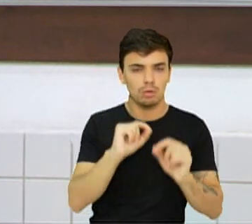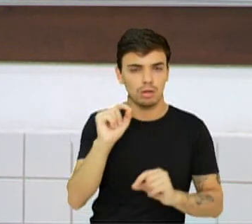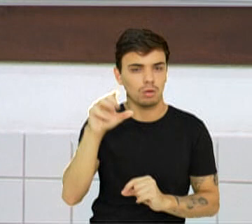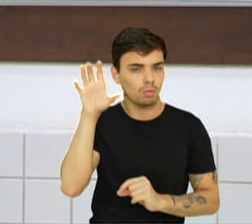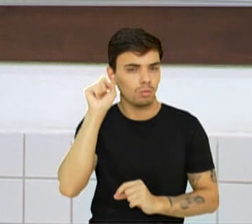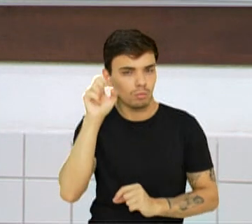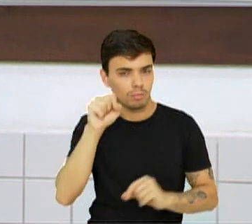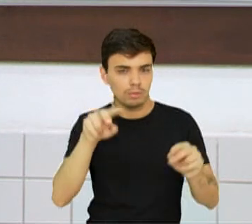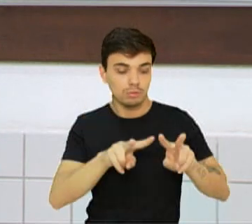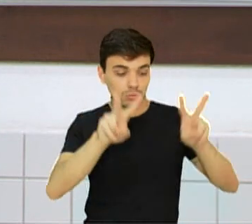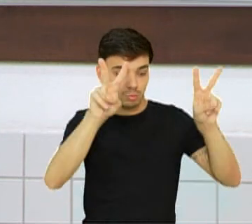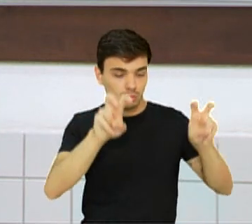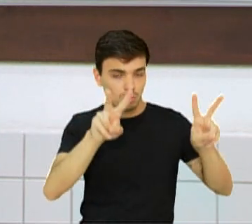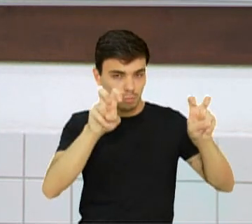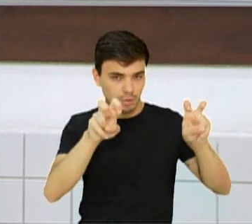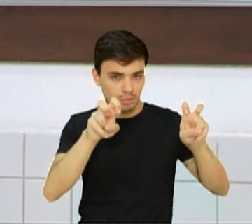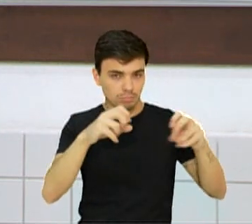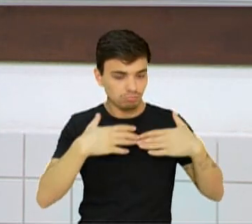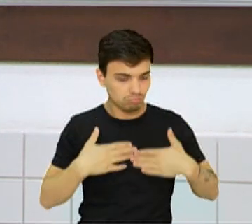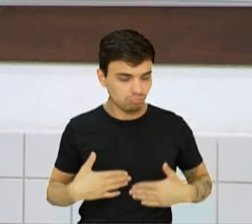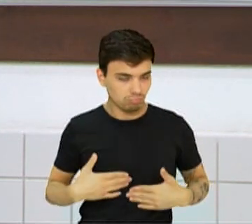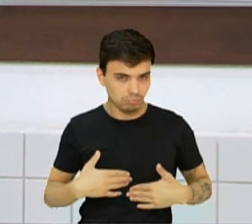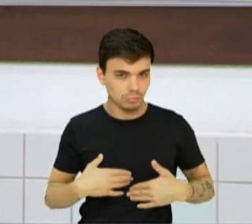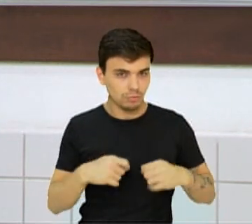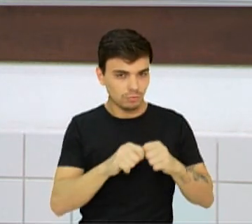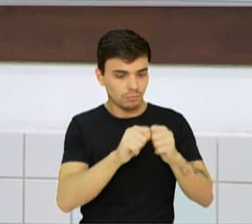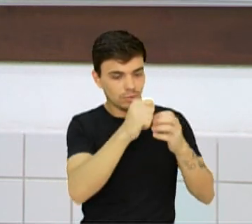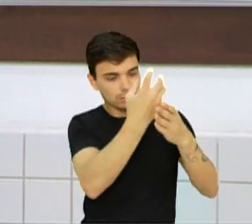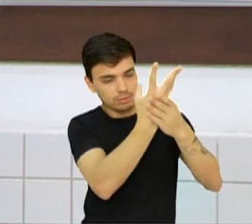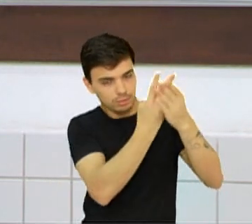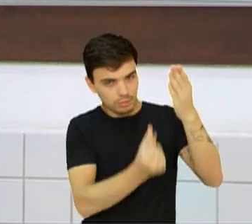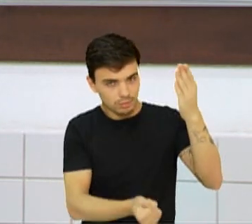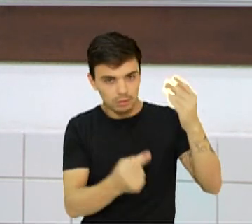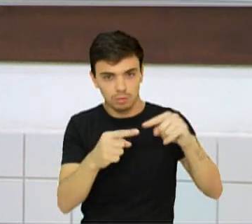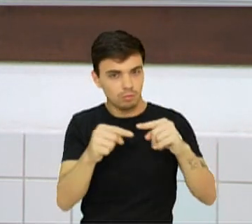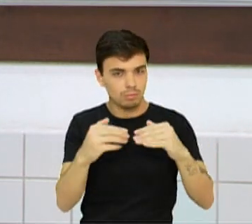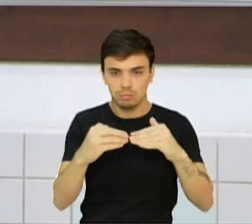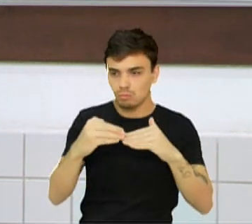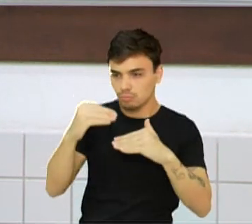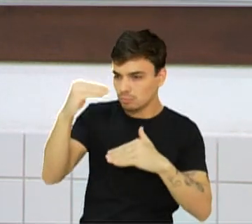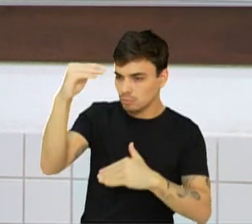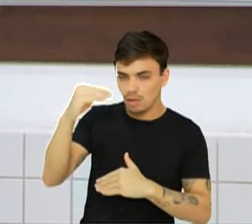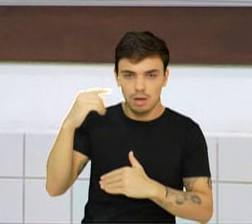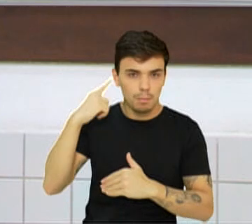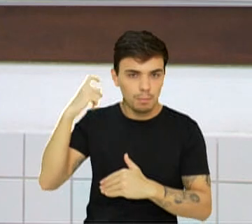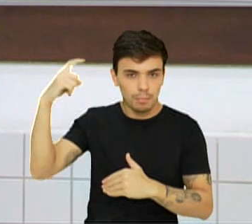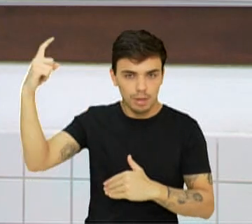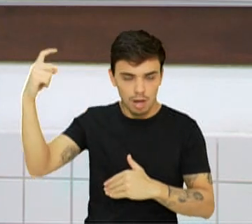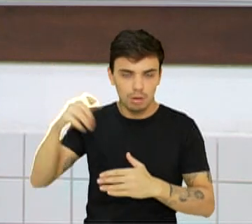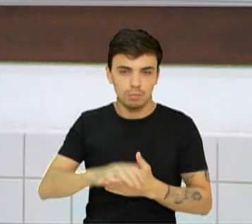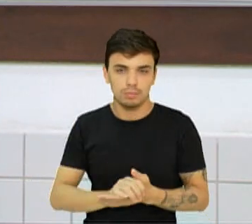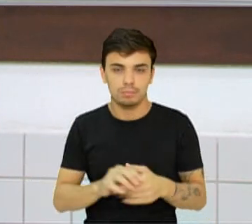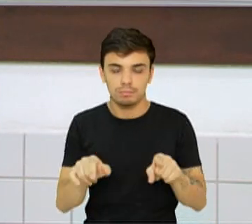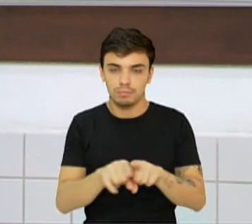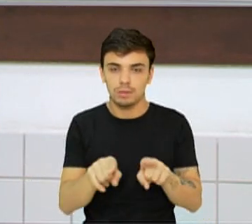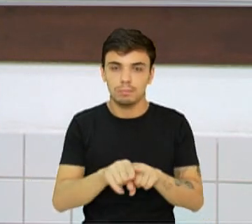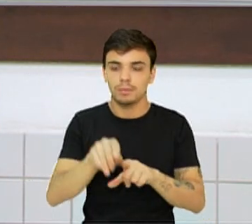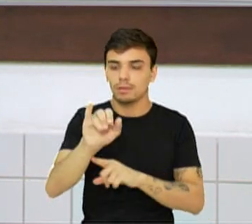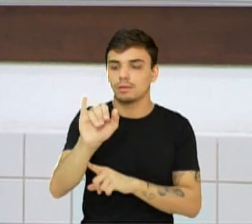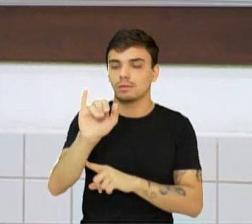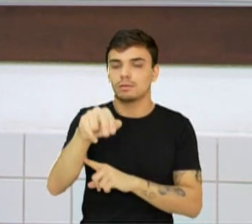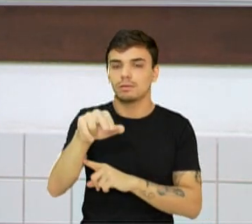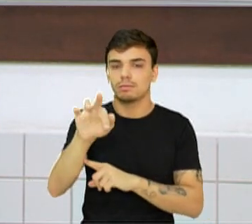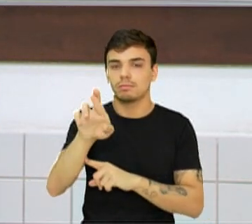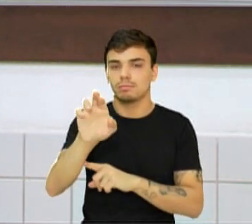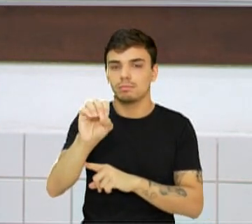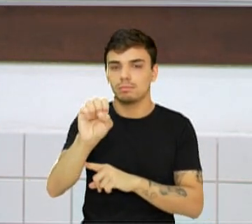filtro. Nós não ouvimos o ultrassom, que está acima de 20.000 Hz, e não ouvimos o infrassom, que